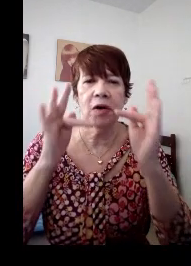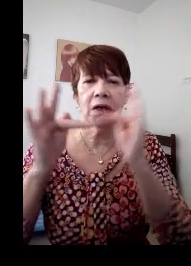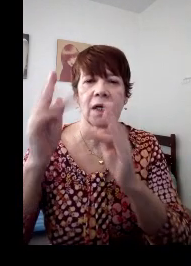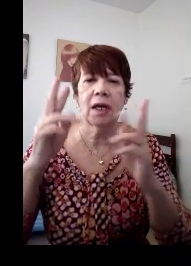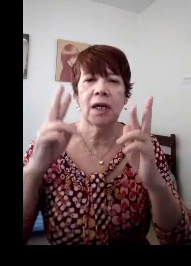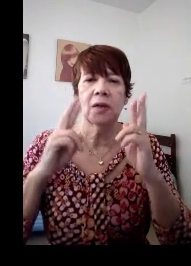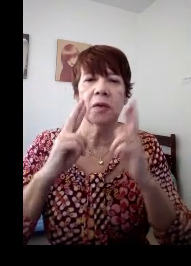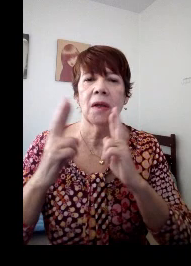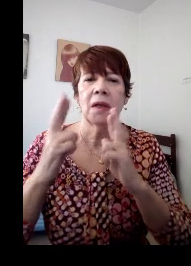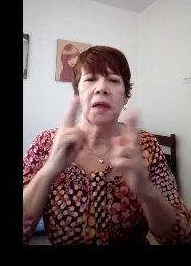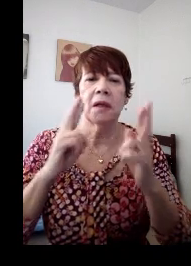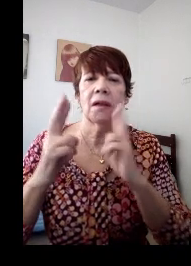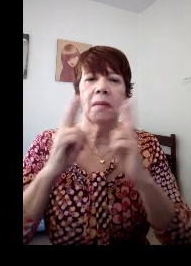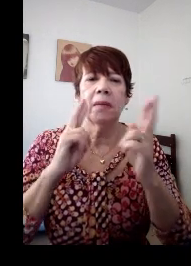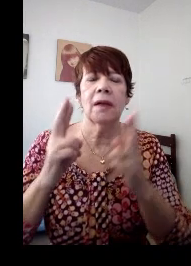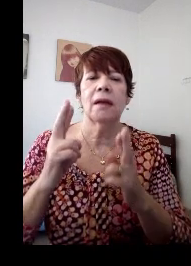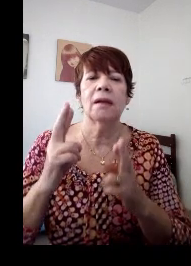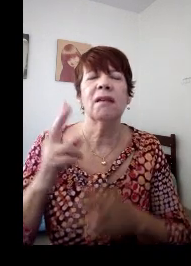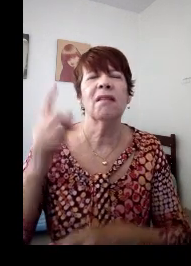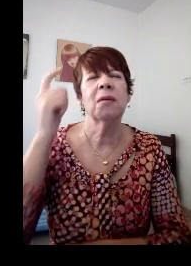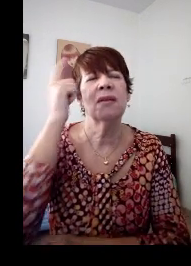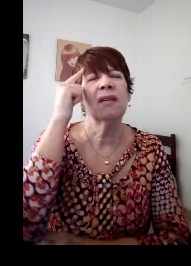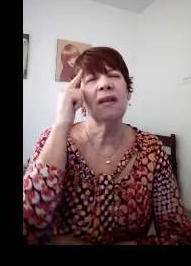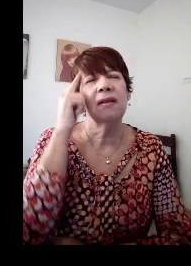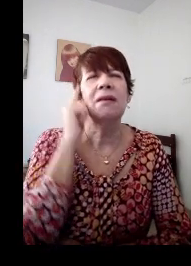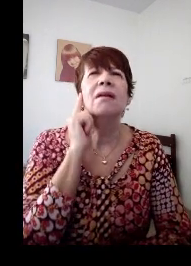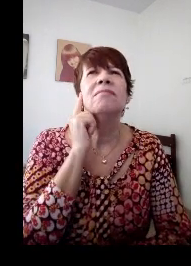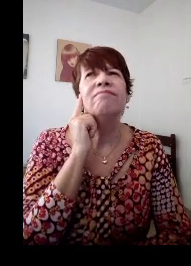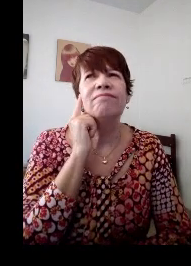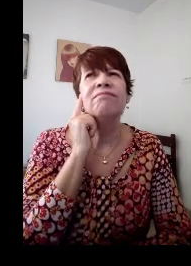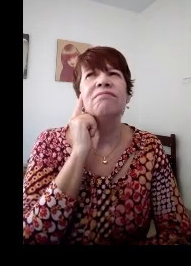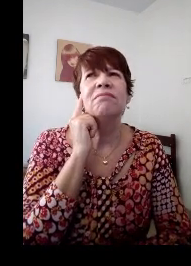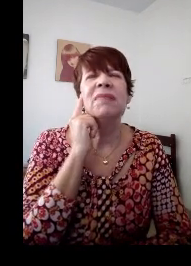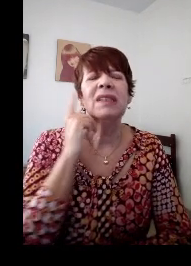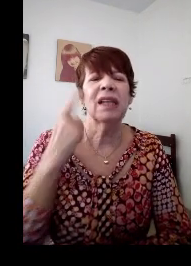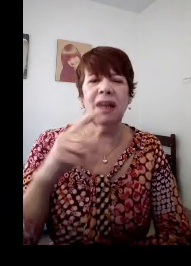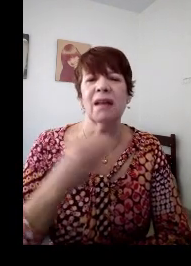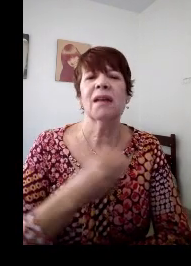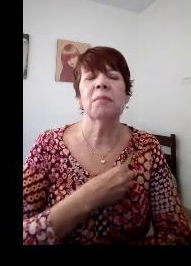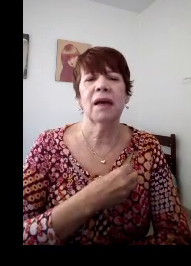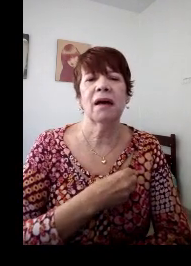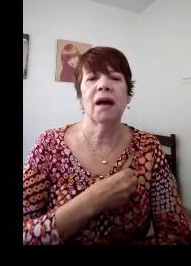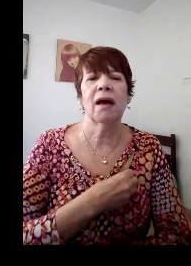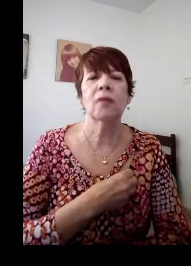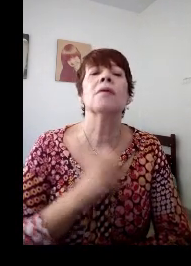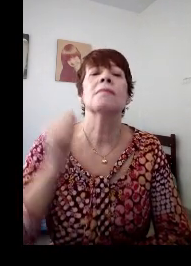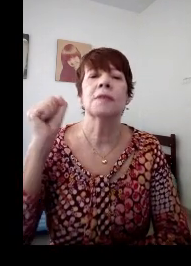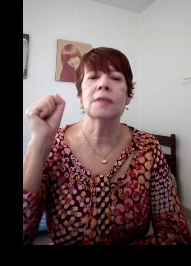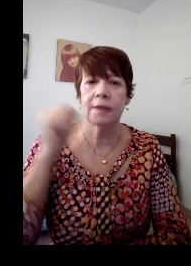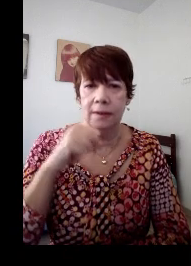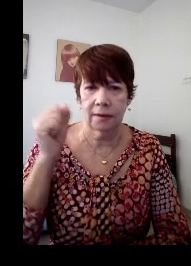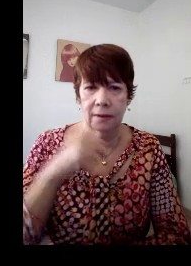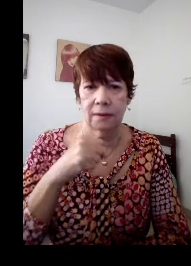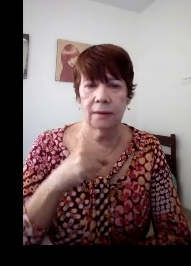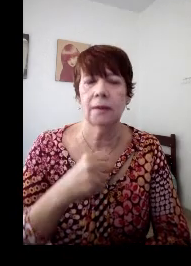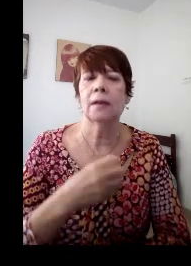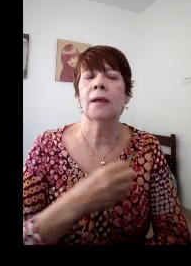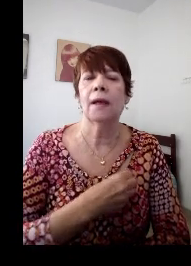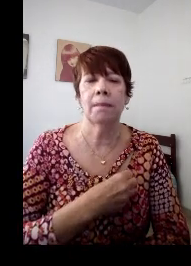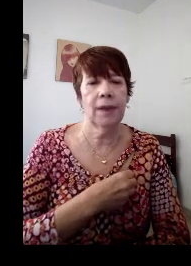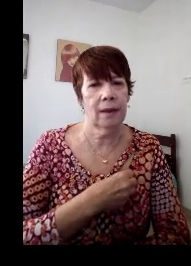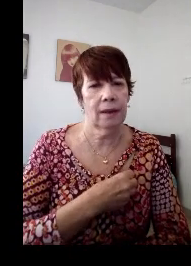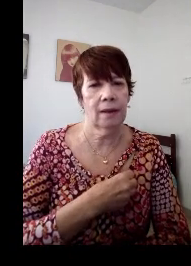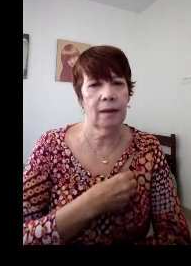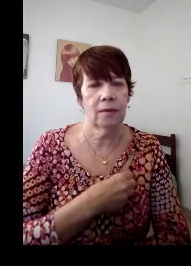e dizendo: mas será que é pecado? Né? Então, quando nós estamos assim, achando que está